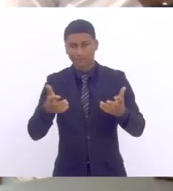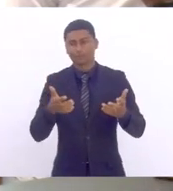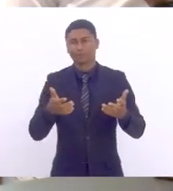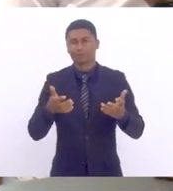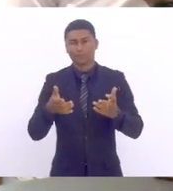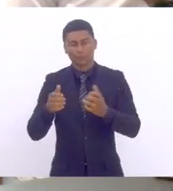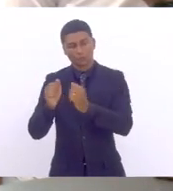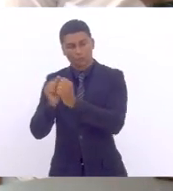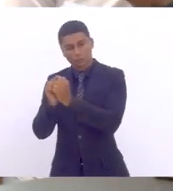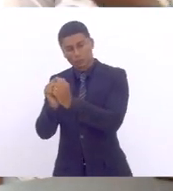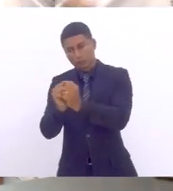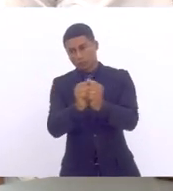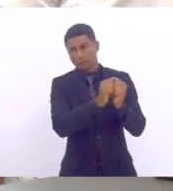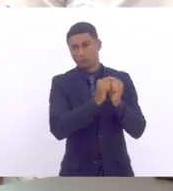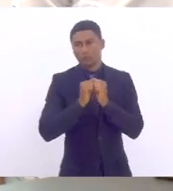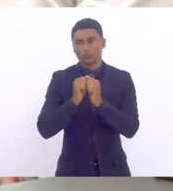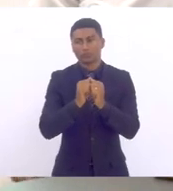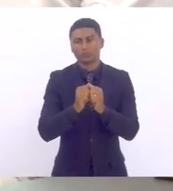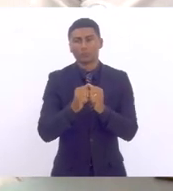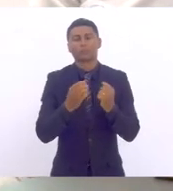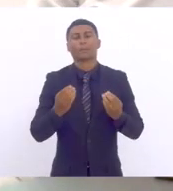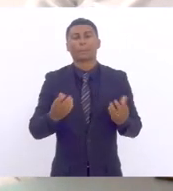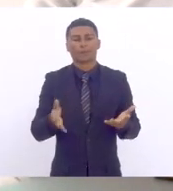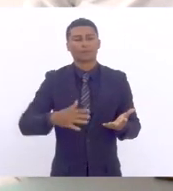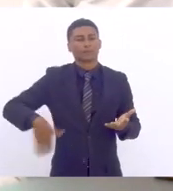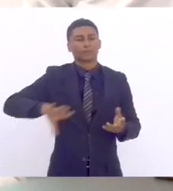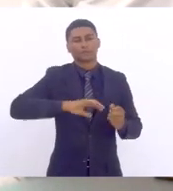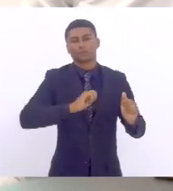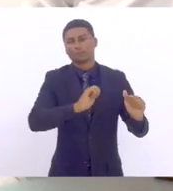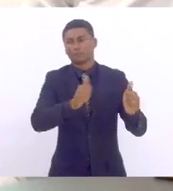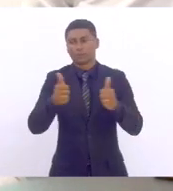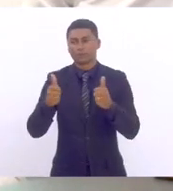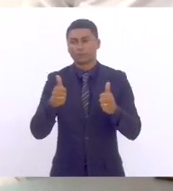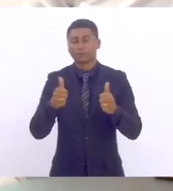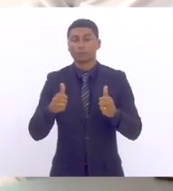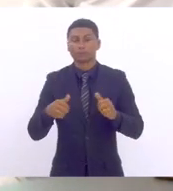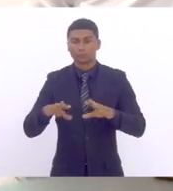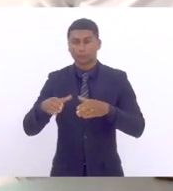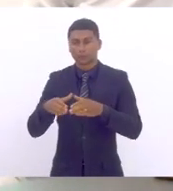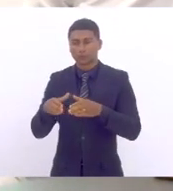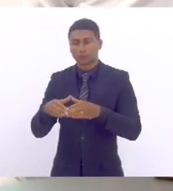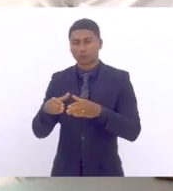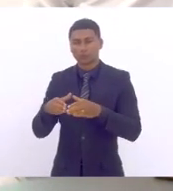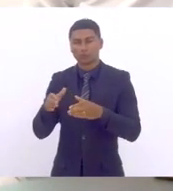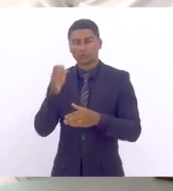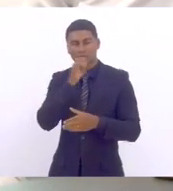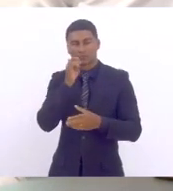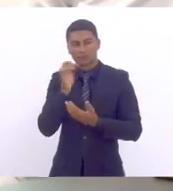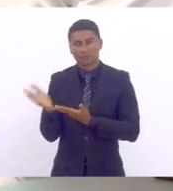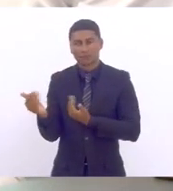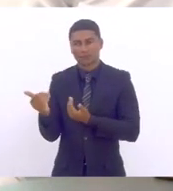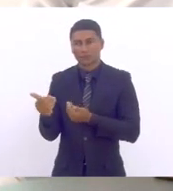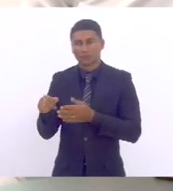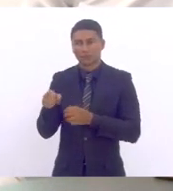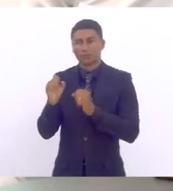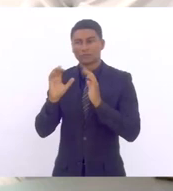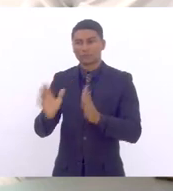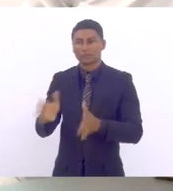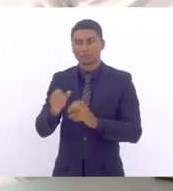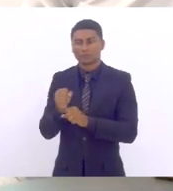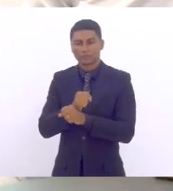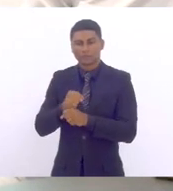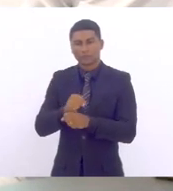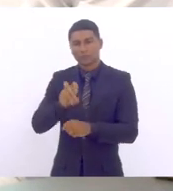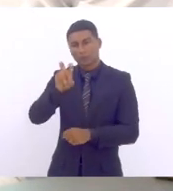que seja bom para todo mundo. A Young Flu é uma instituição de 51 anos de idade. Eu me sinto honrado de estar aqui